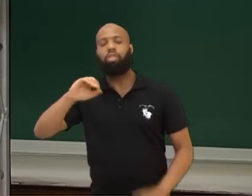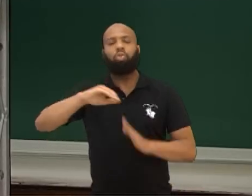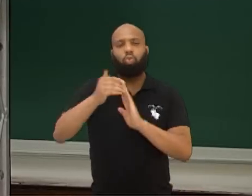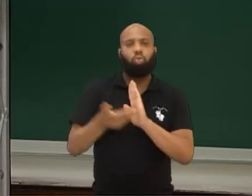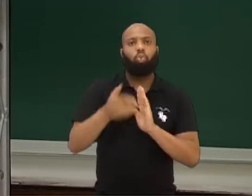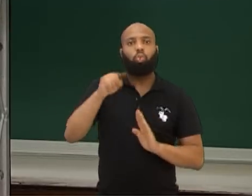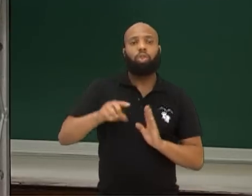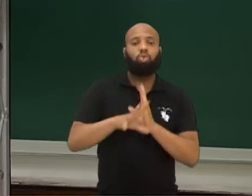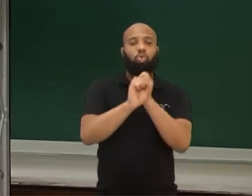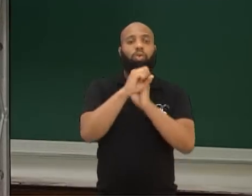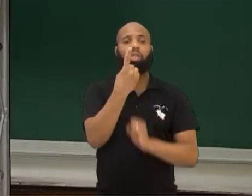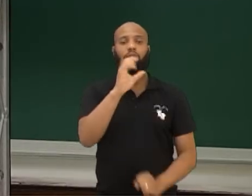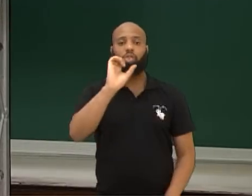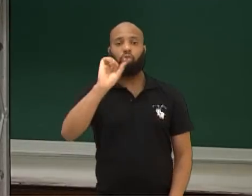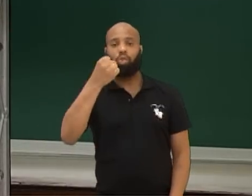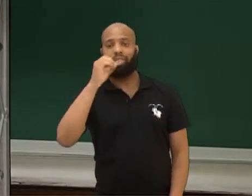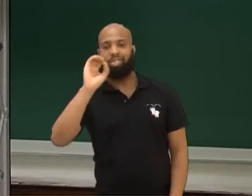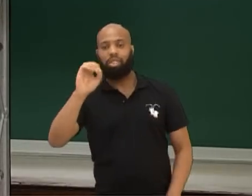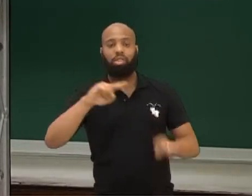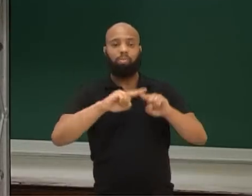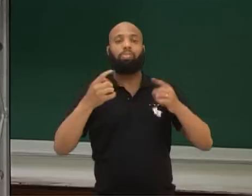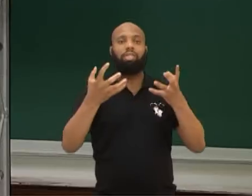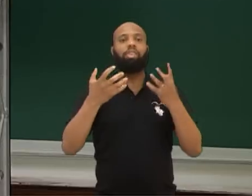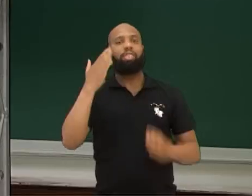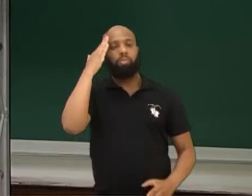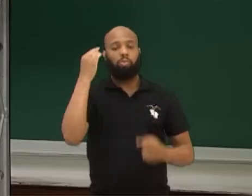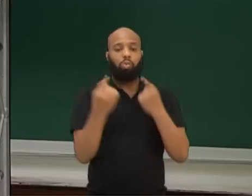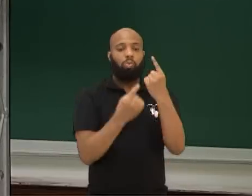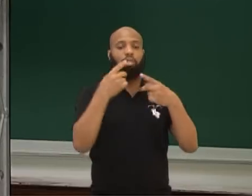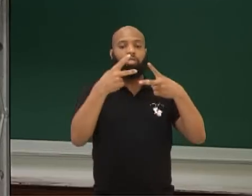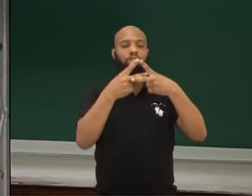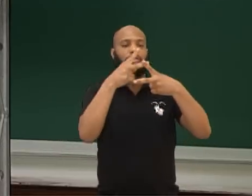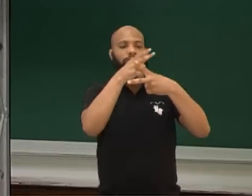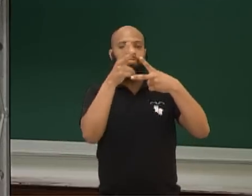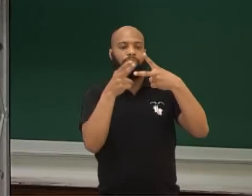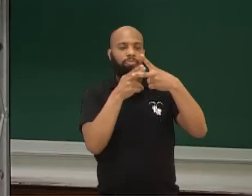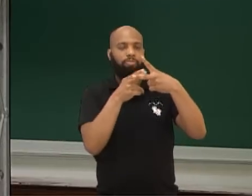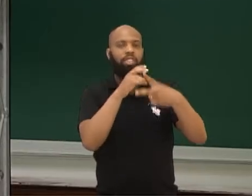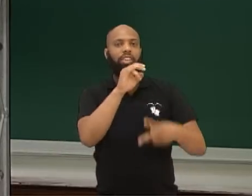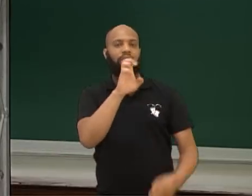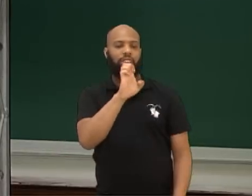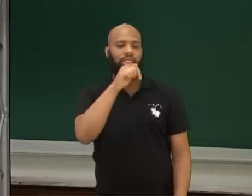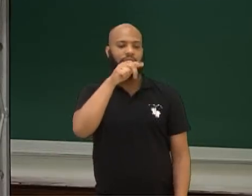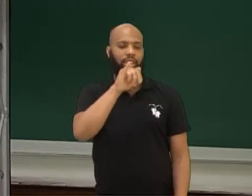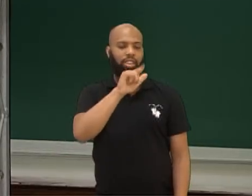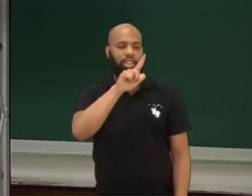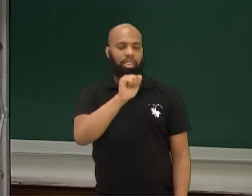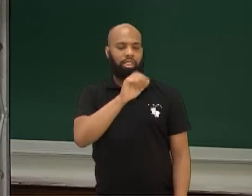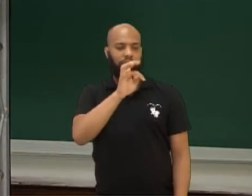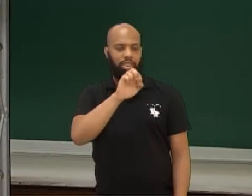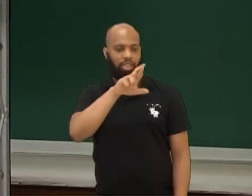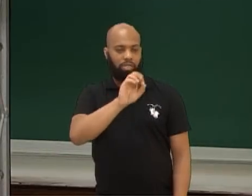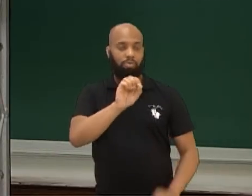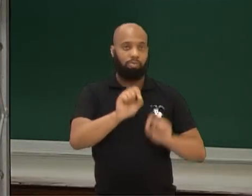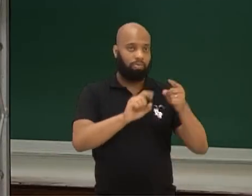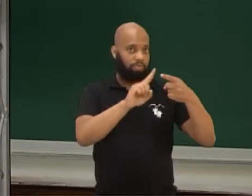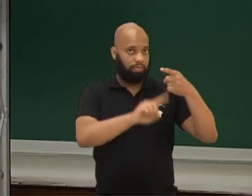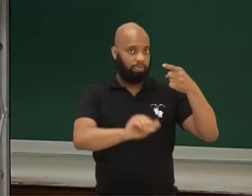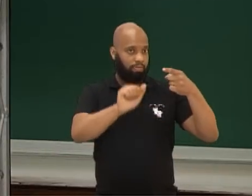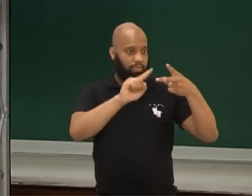somam 180. Mas eu quero saber, dentre eles, qual é o equilátero, tá? É a alternativa A? É